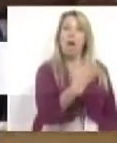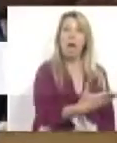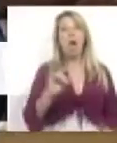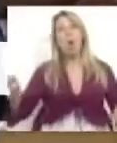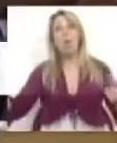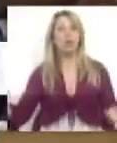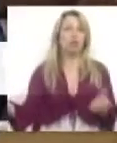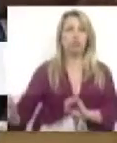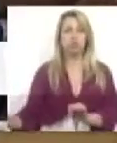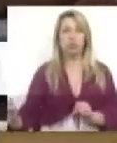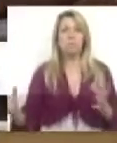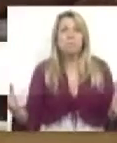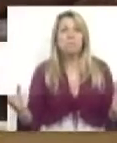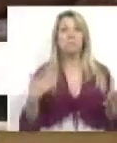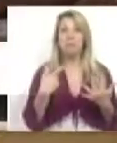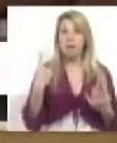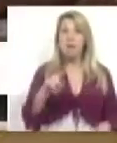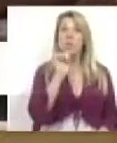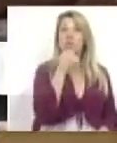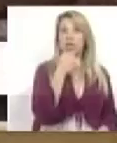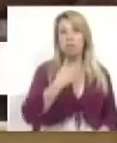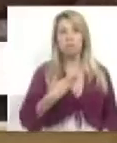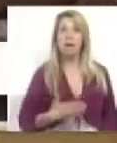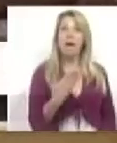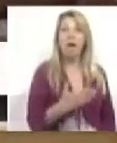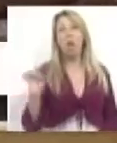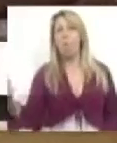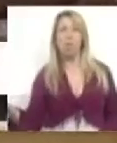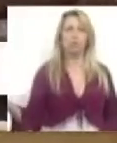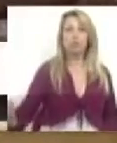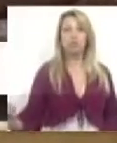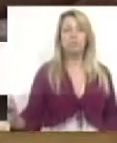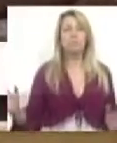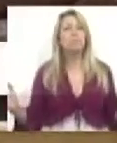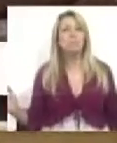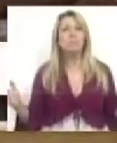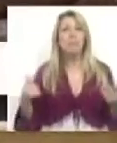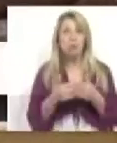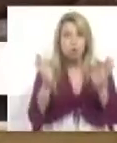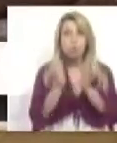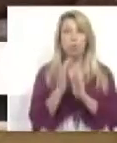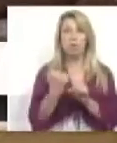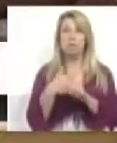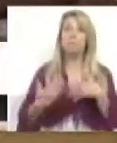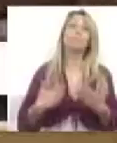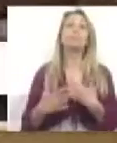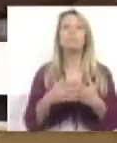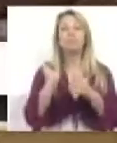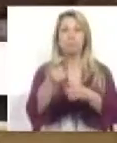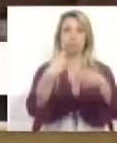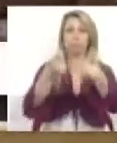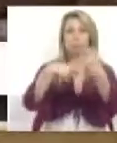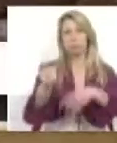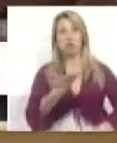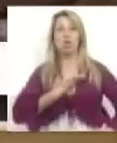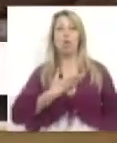há um sigilo que é legítimo e outro que não é. Porque todas estas operações, sejam para traficar droga ou para